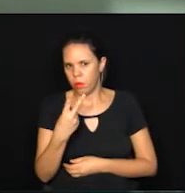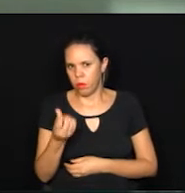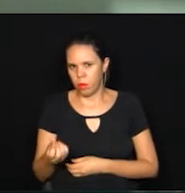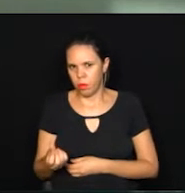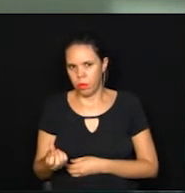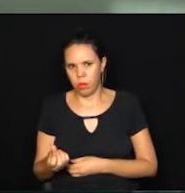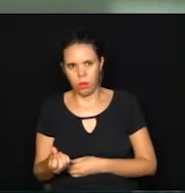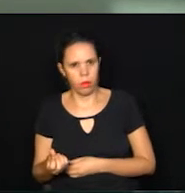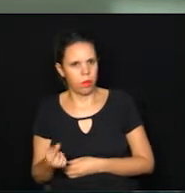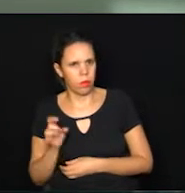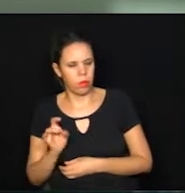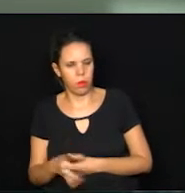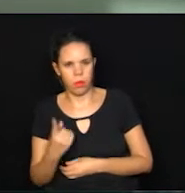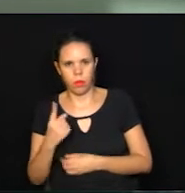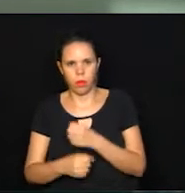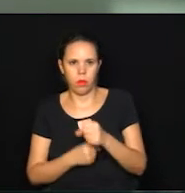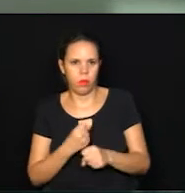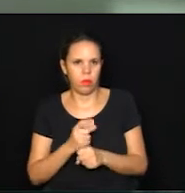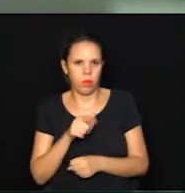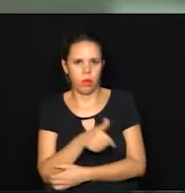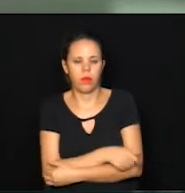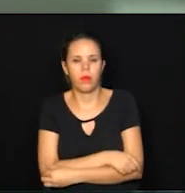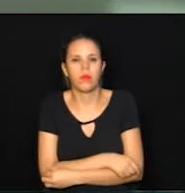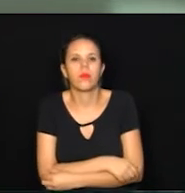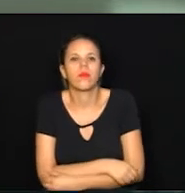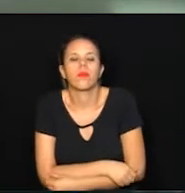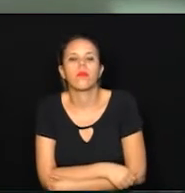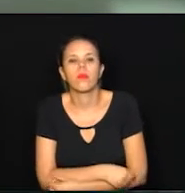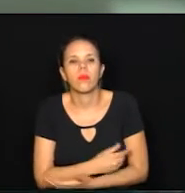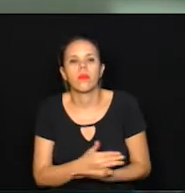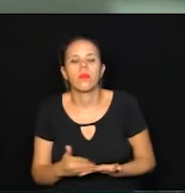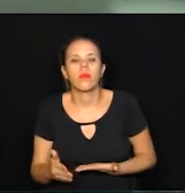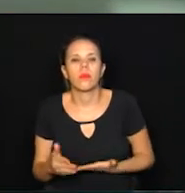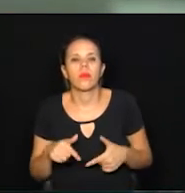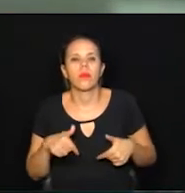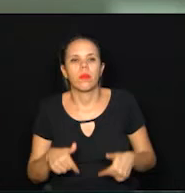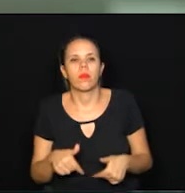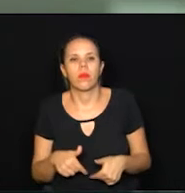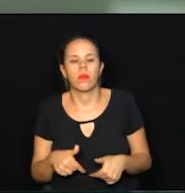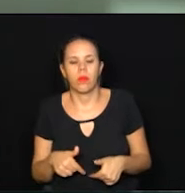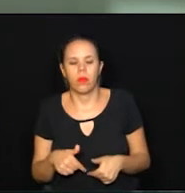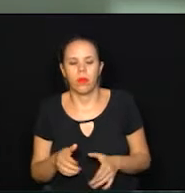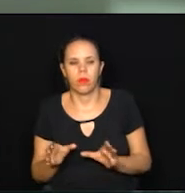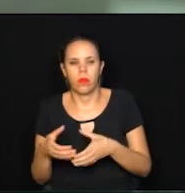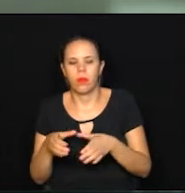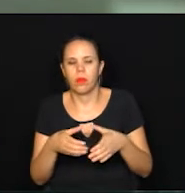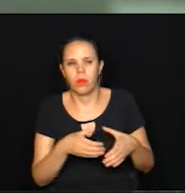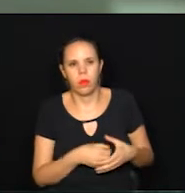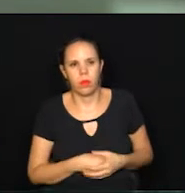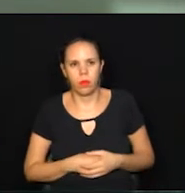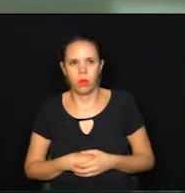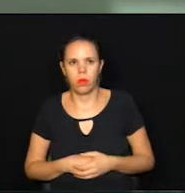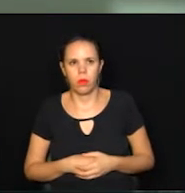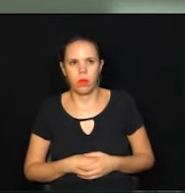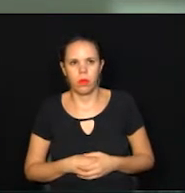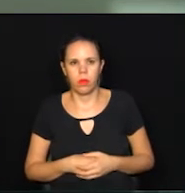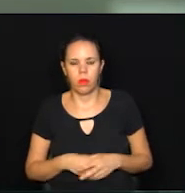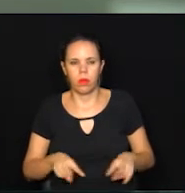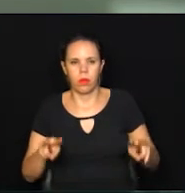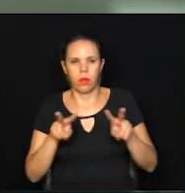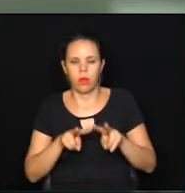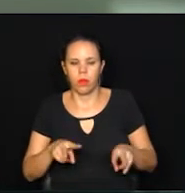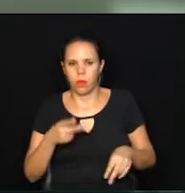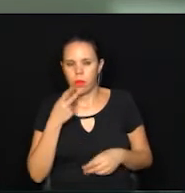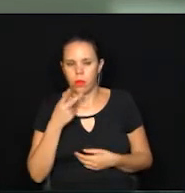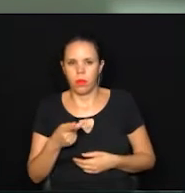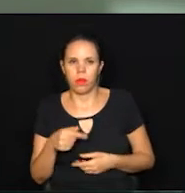26, apenas 1 ano depois, começar a agir de forma coletiva, visando